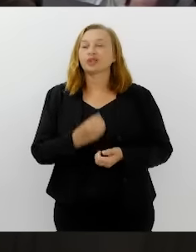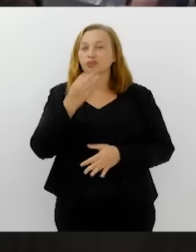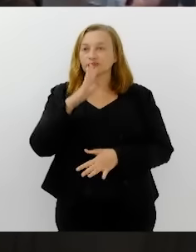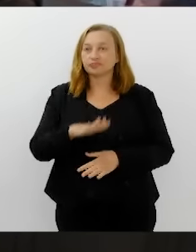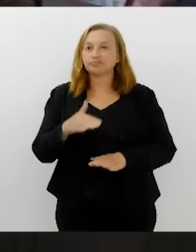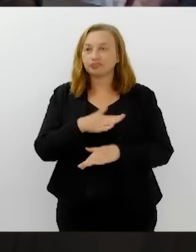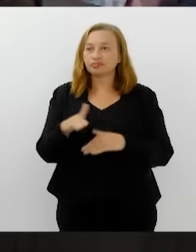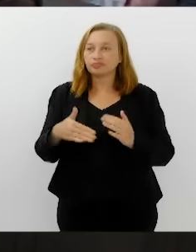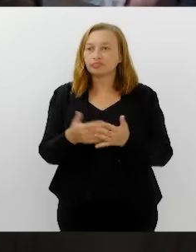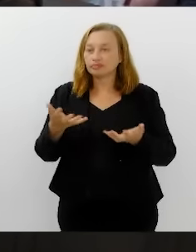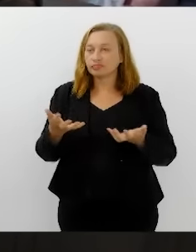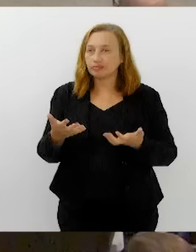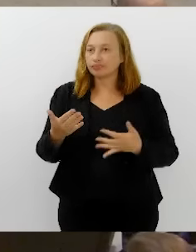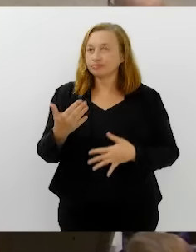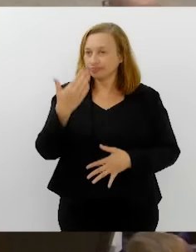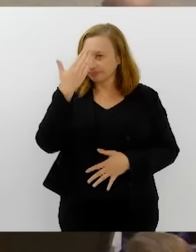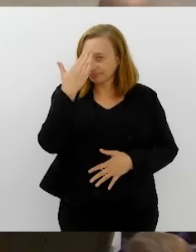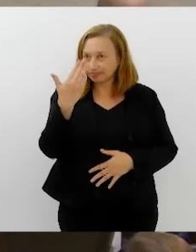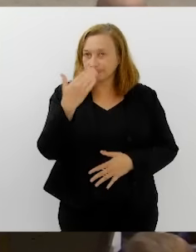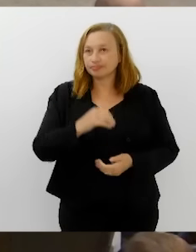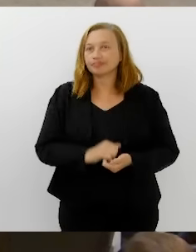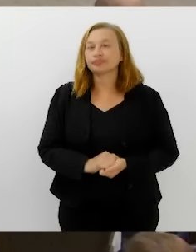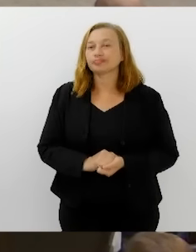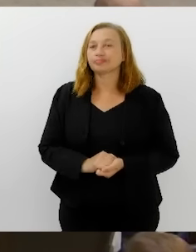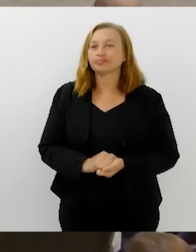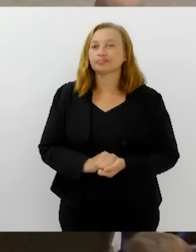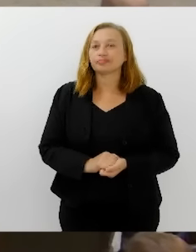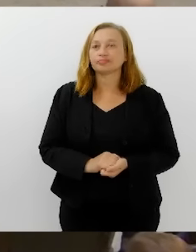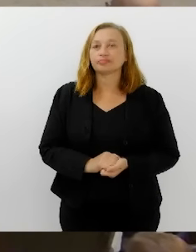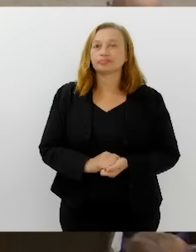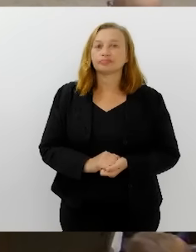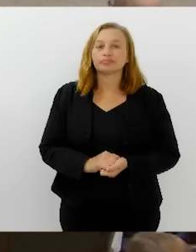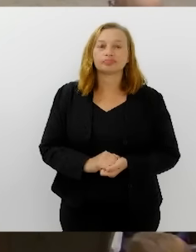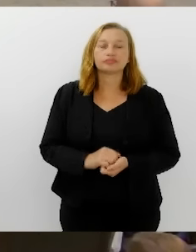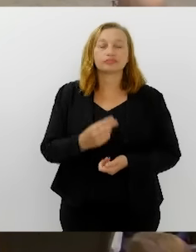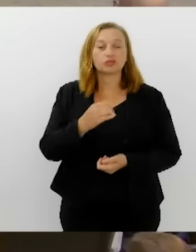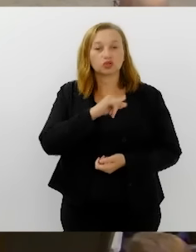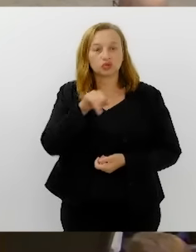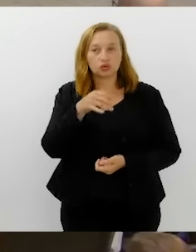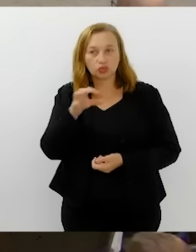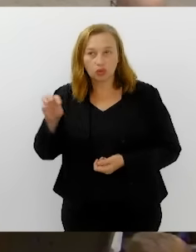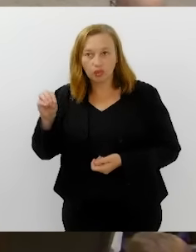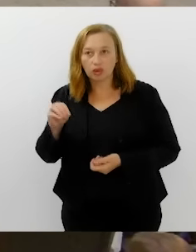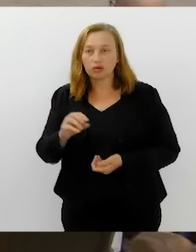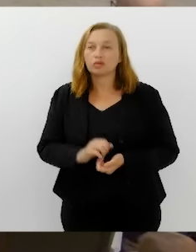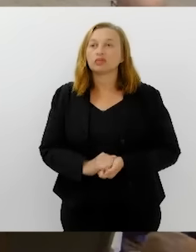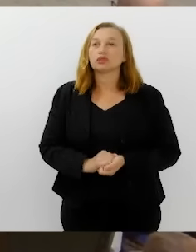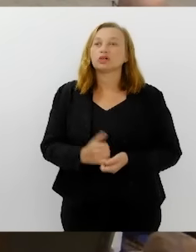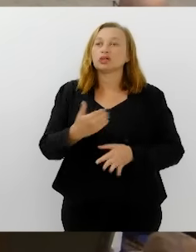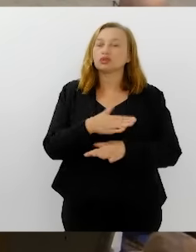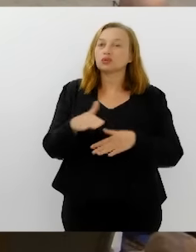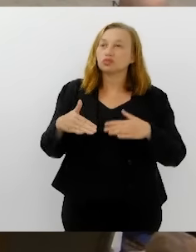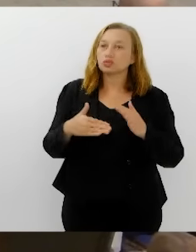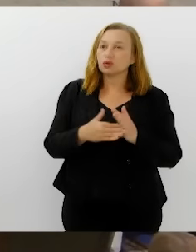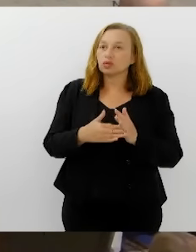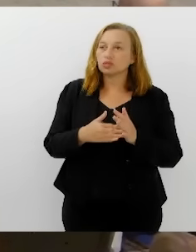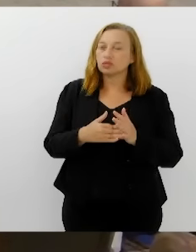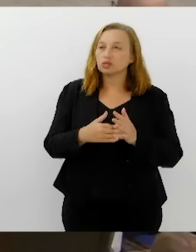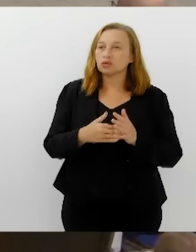Eu quero cumprimentar o Monsenhor Costa Couto. Cumprimentando o Monsenhor, cumprimento todas as